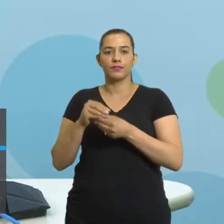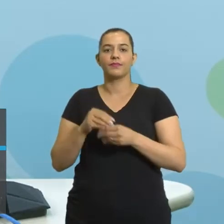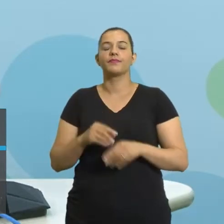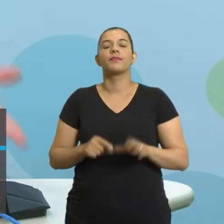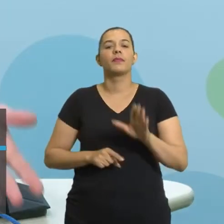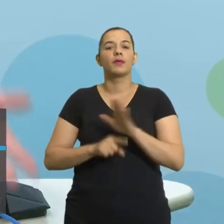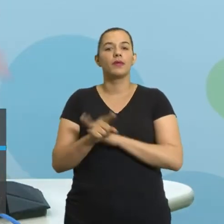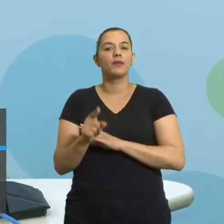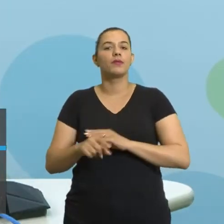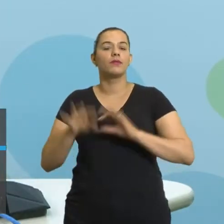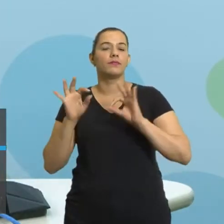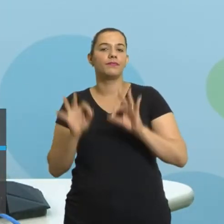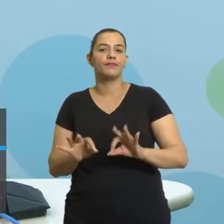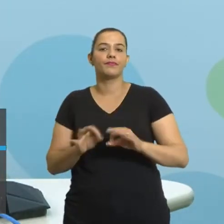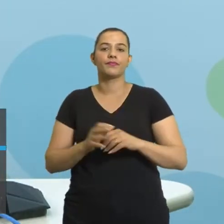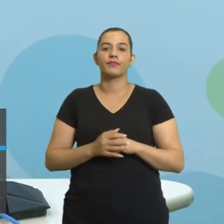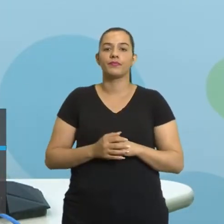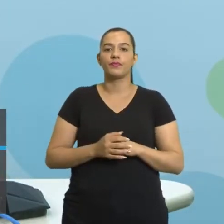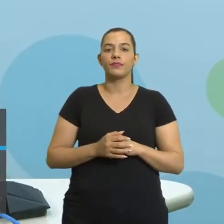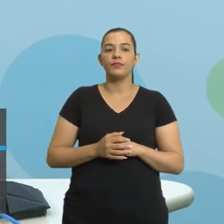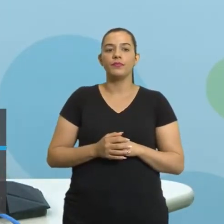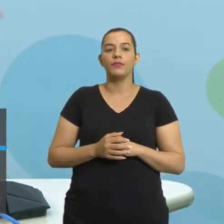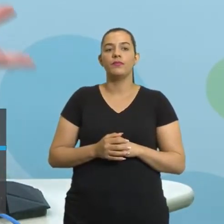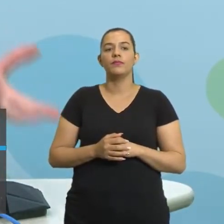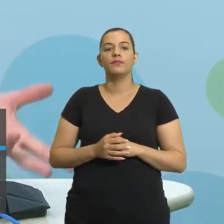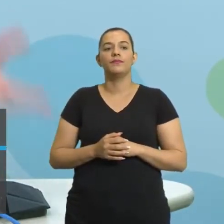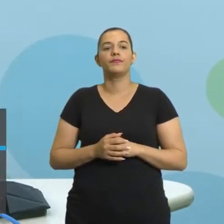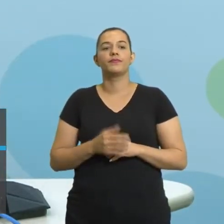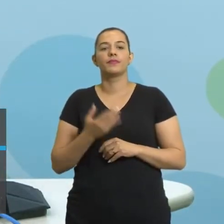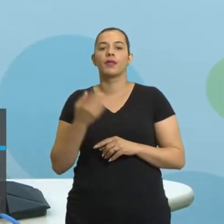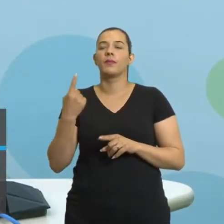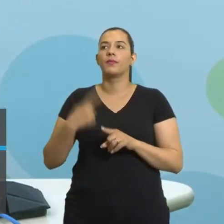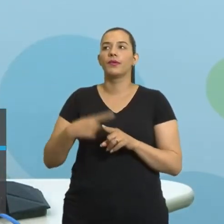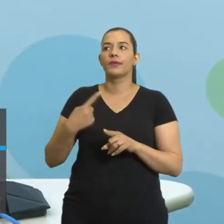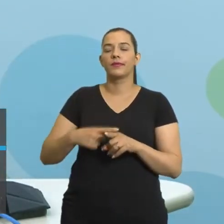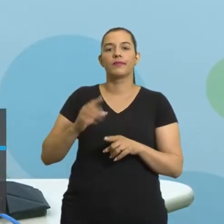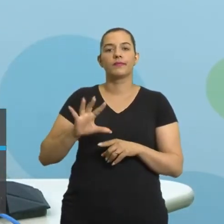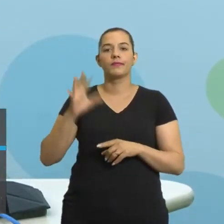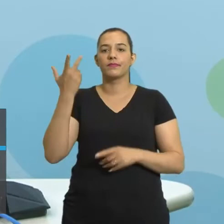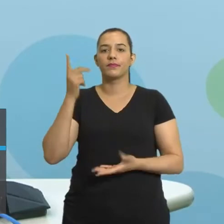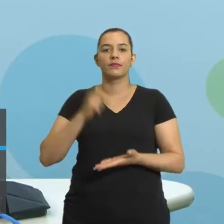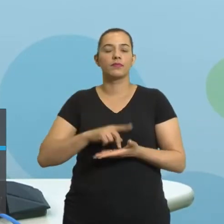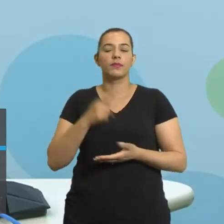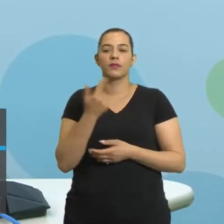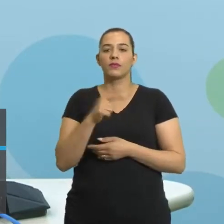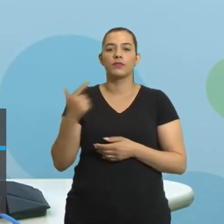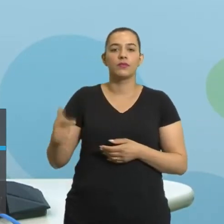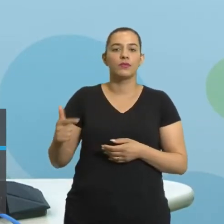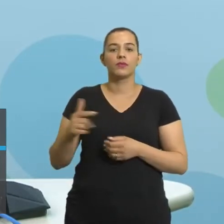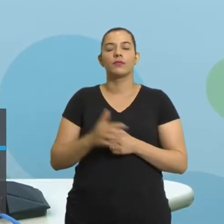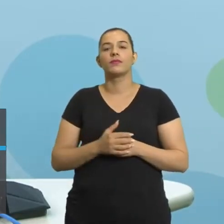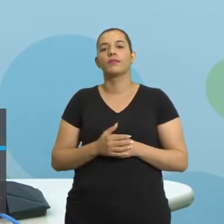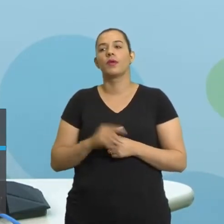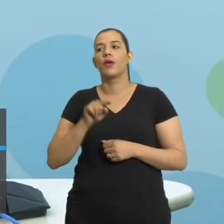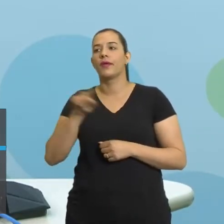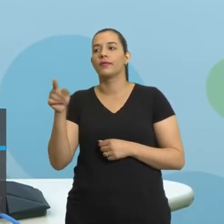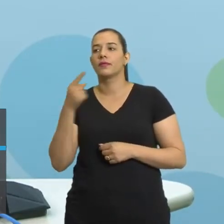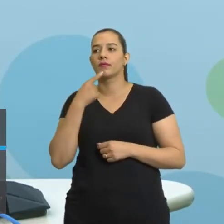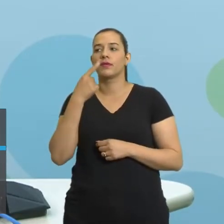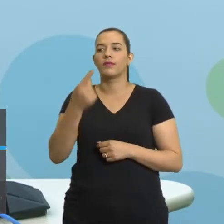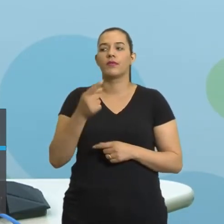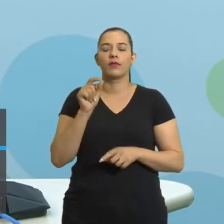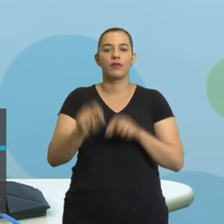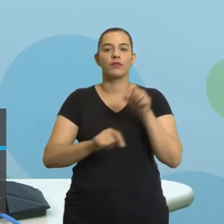elas se confirmaram, por que não se confirmaram, o que quis dizer, enfim,